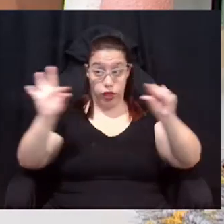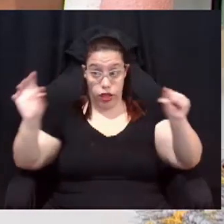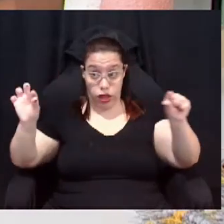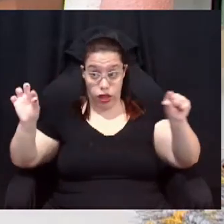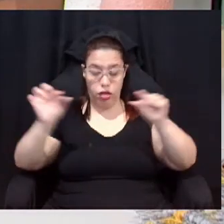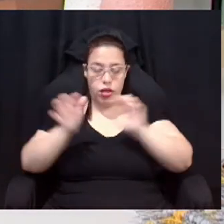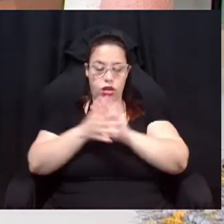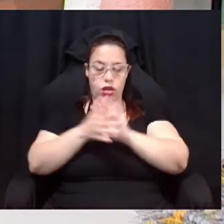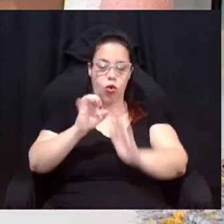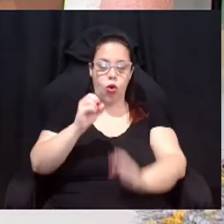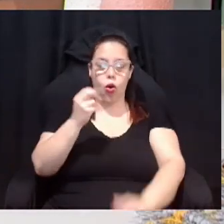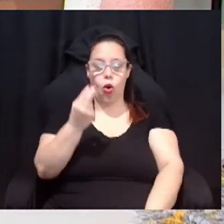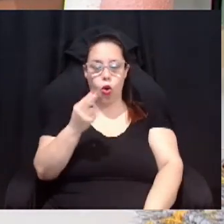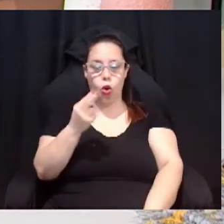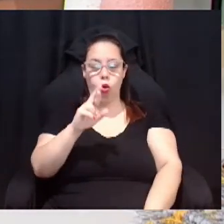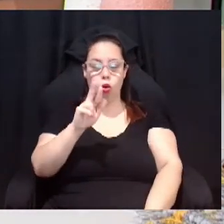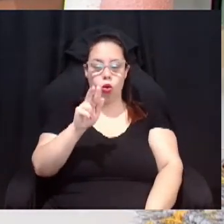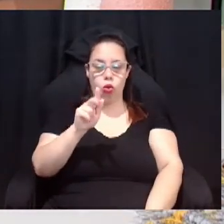régua, tá?